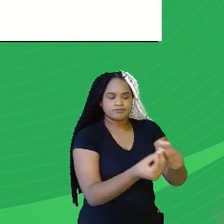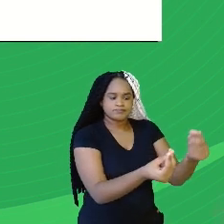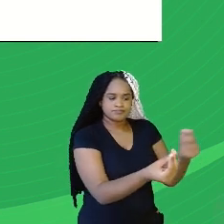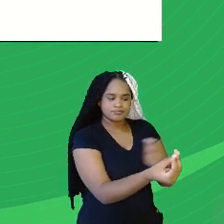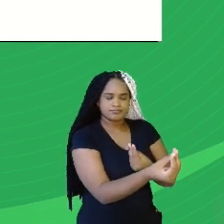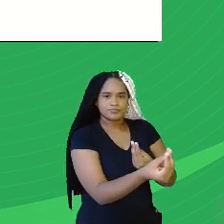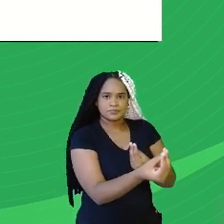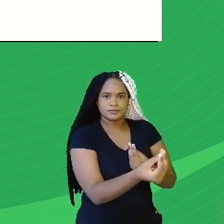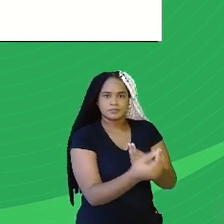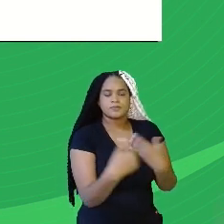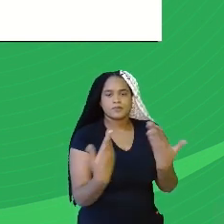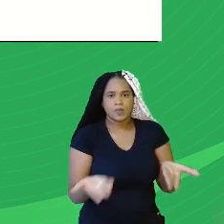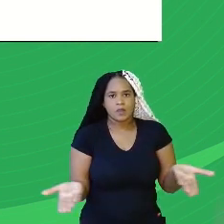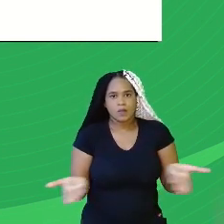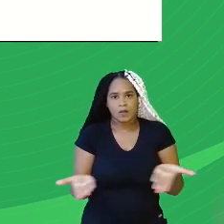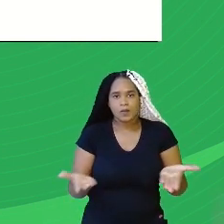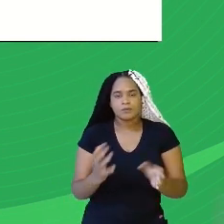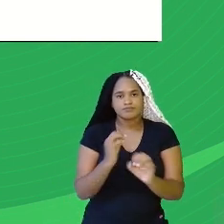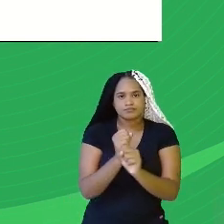real e centavos.